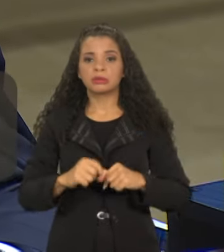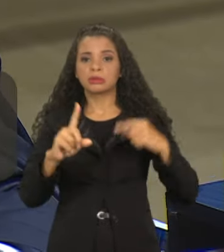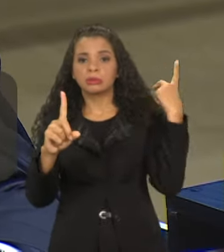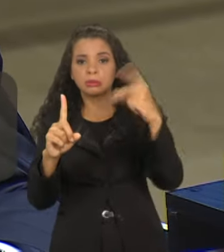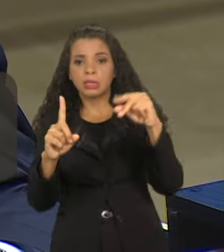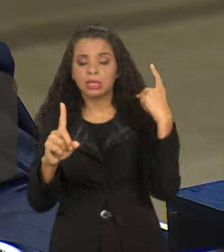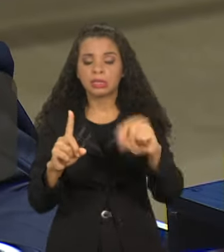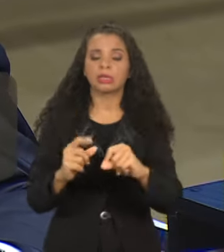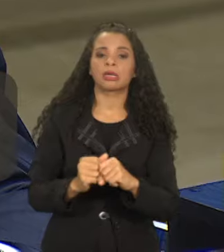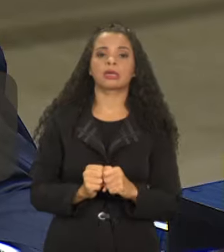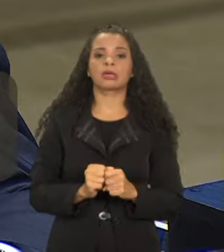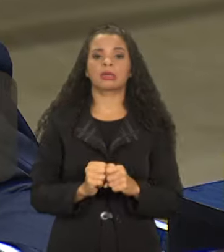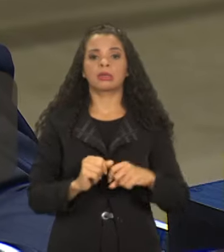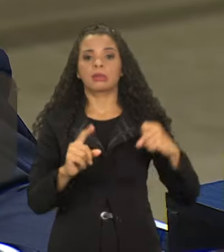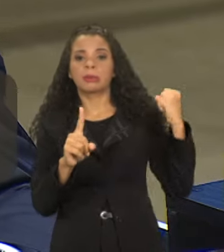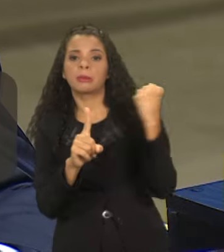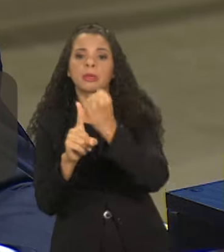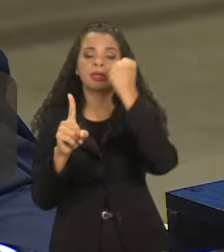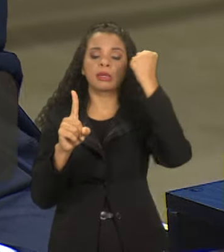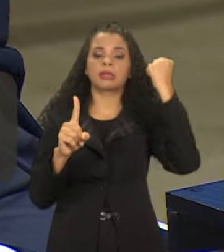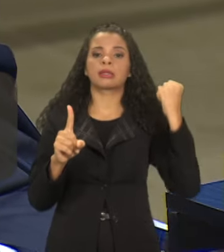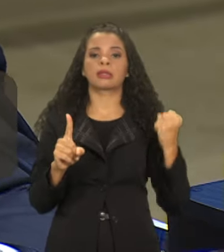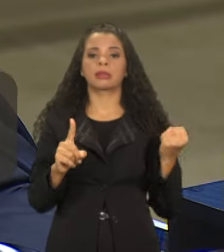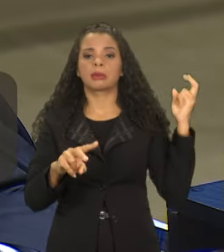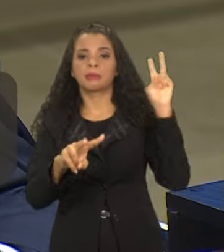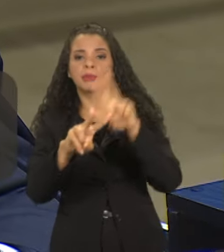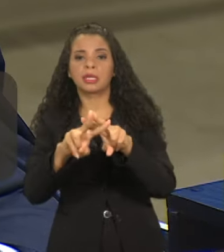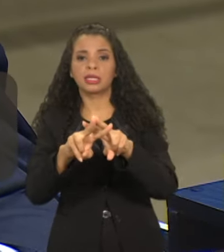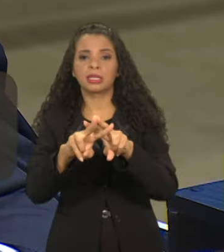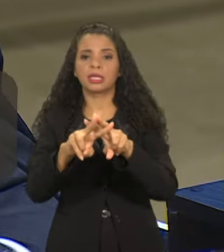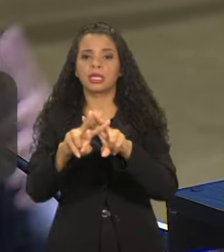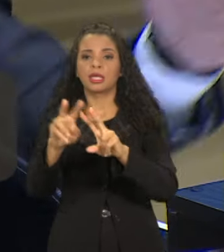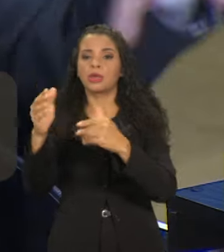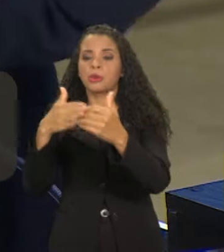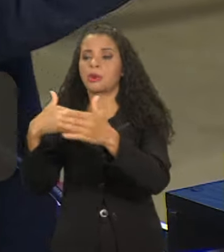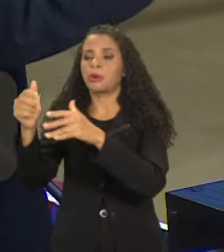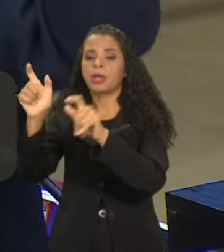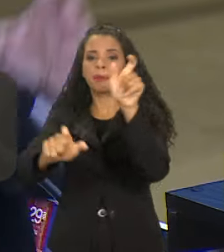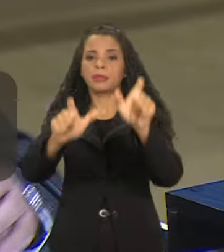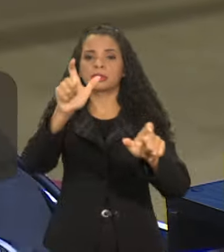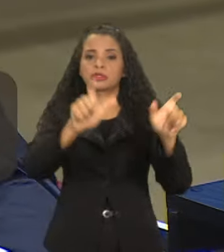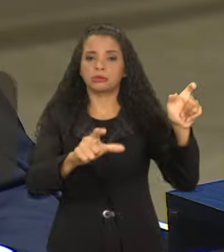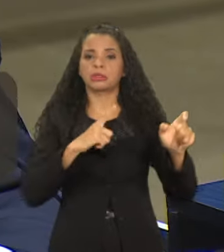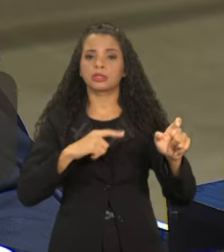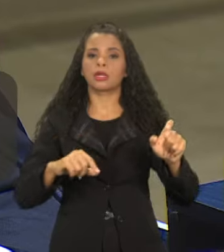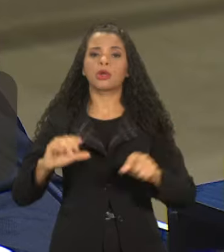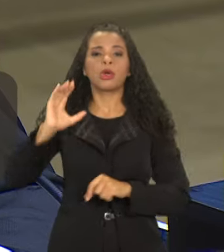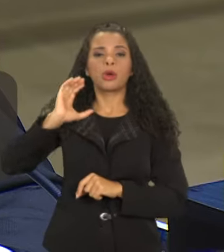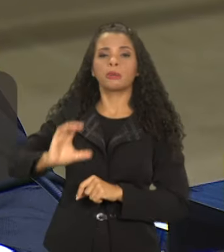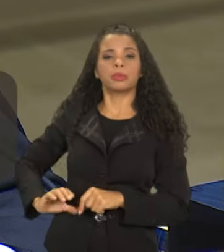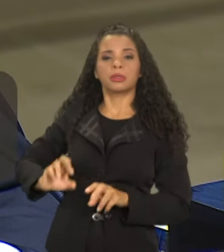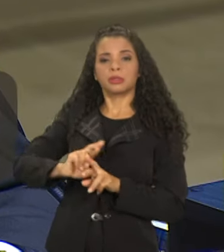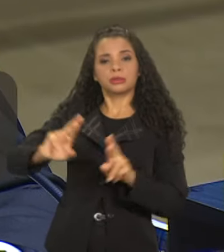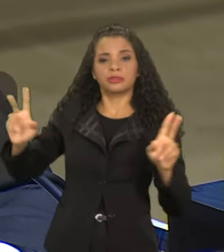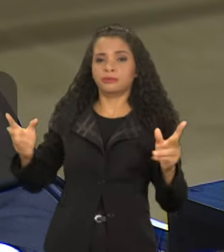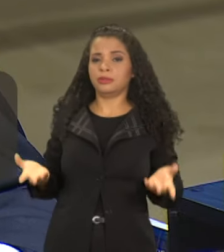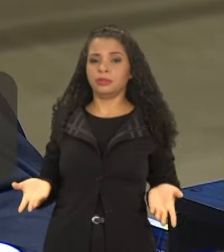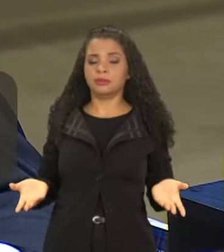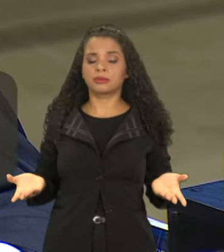prender, a aviltar quem pensa ou se comporta de modo diferente, em nome da suposta liberdade. É